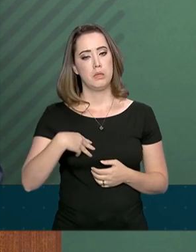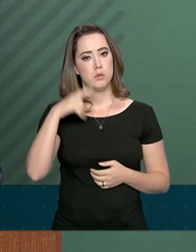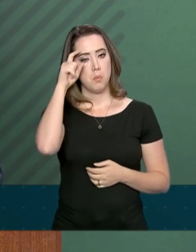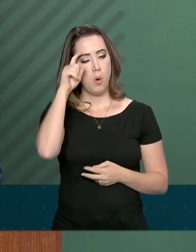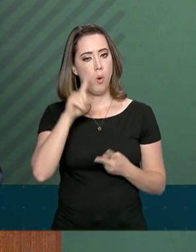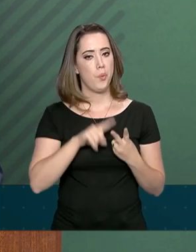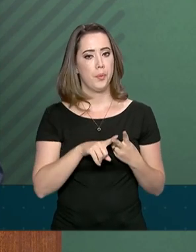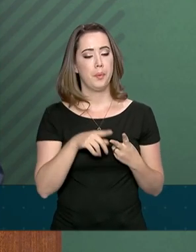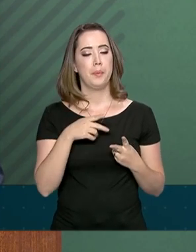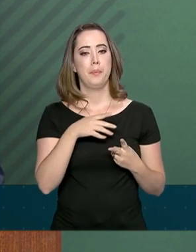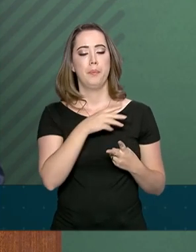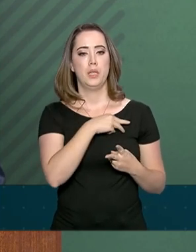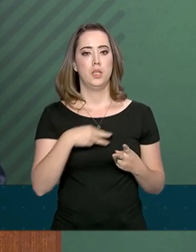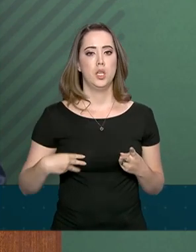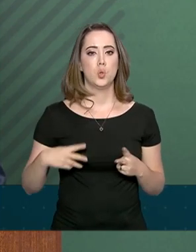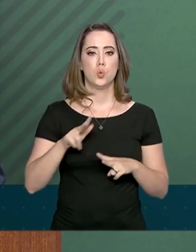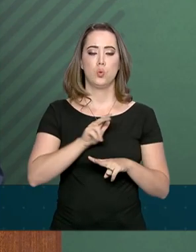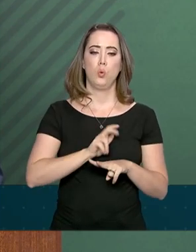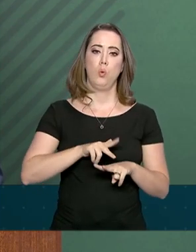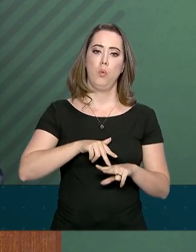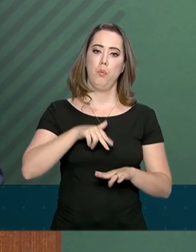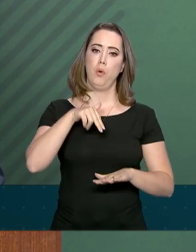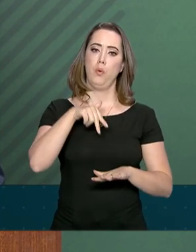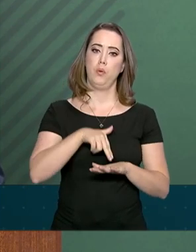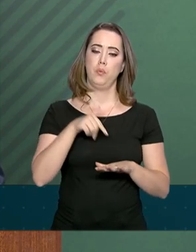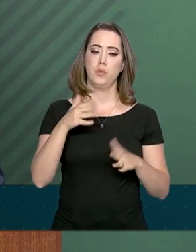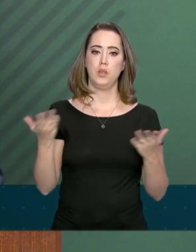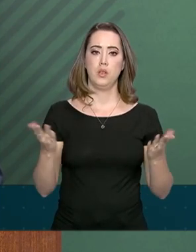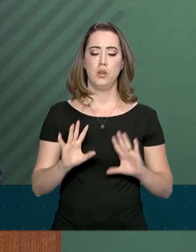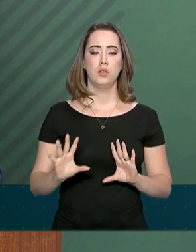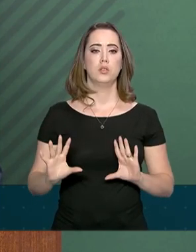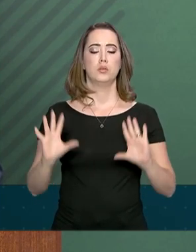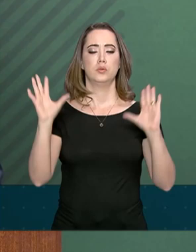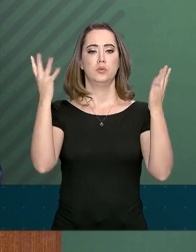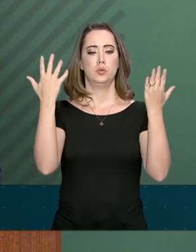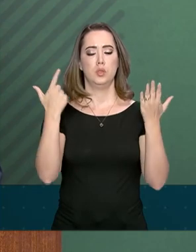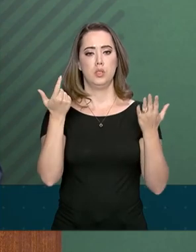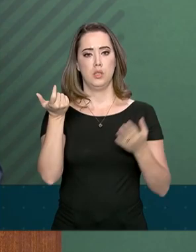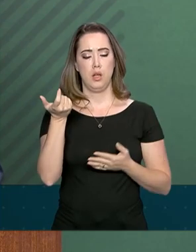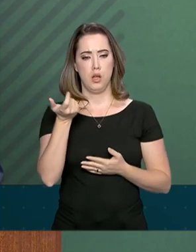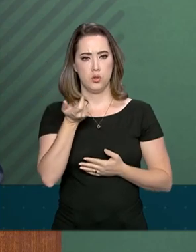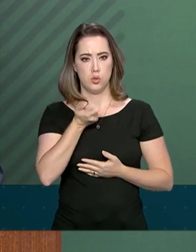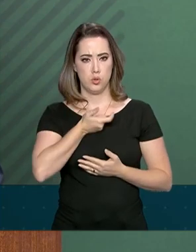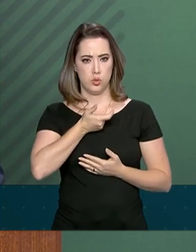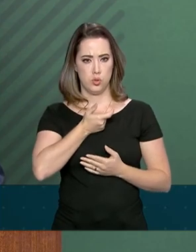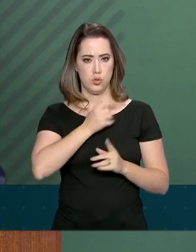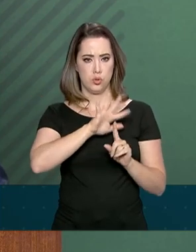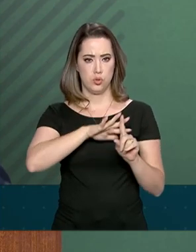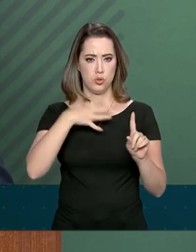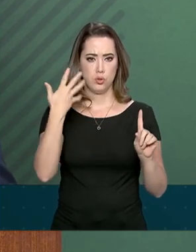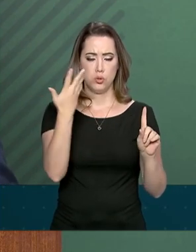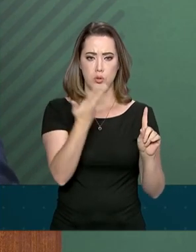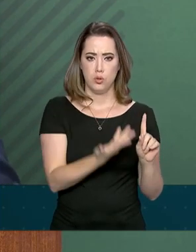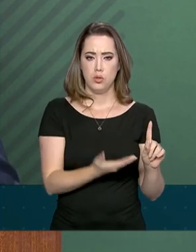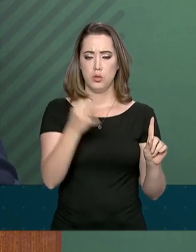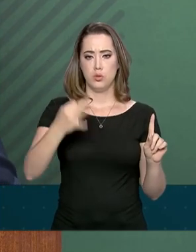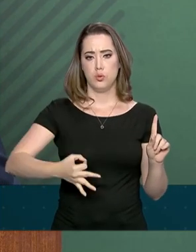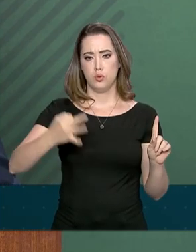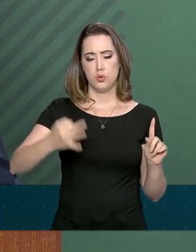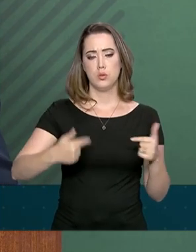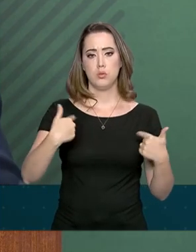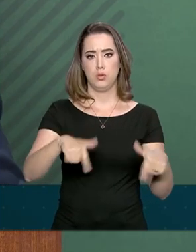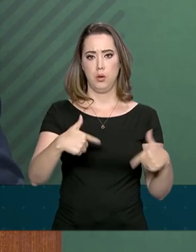ministro marcos pontes e agora encontra-se na solenidade de condecoração de comendas da ordem do mérito judiciário do